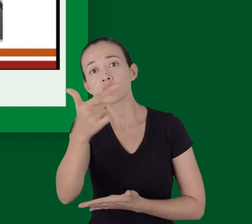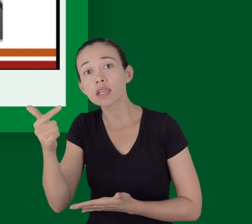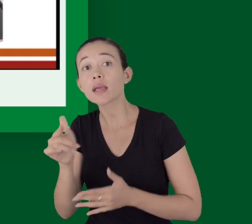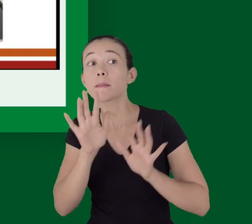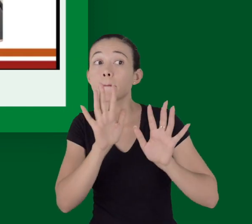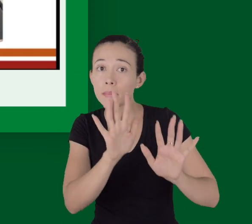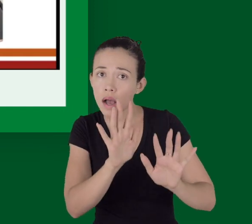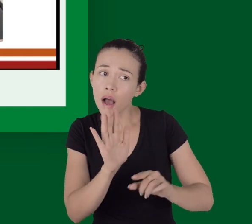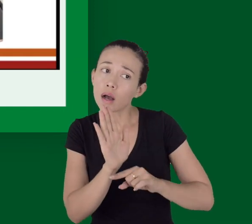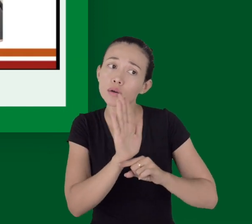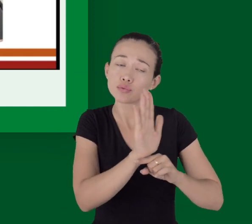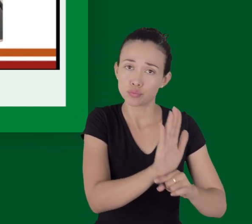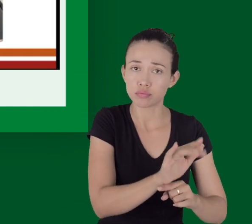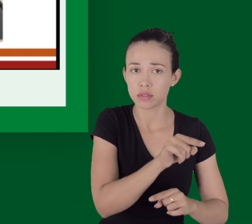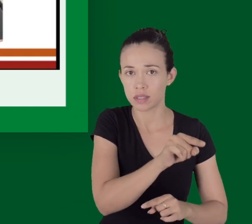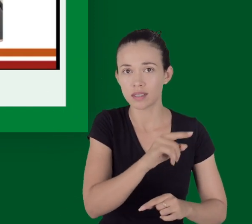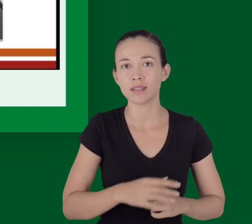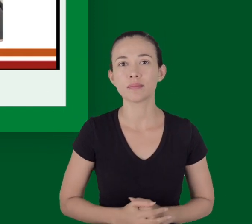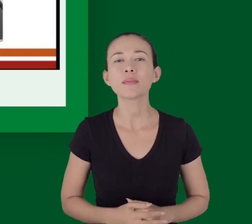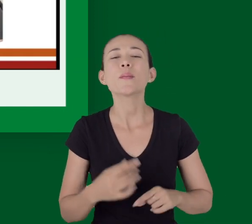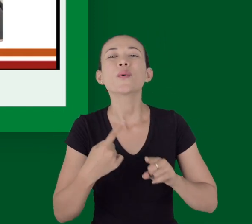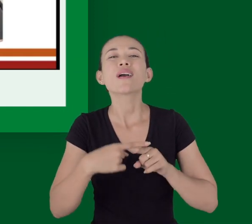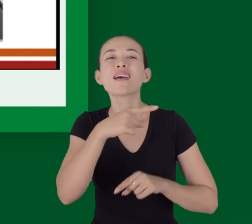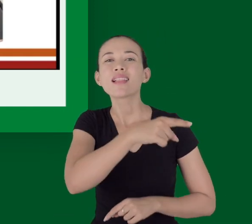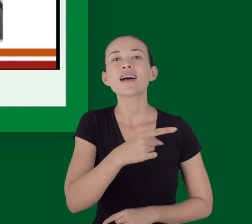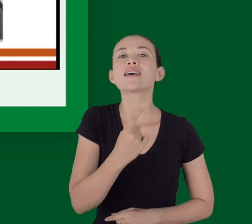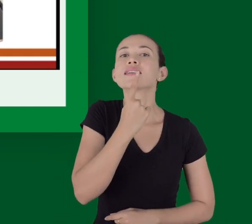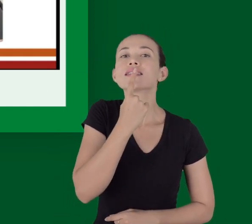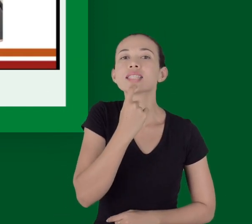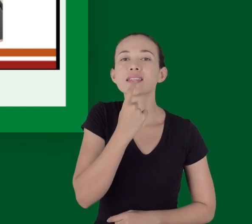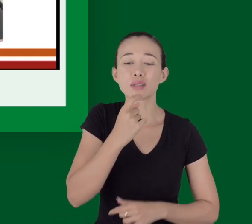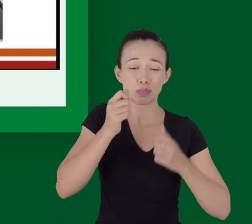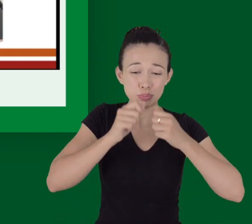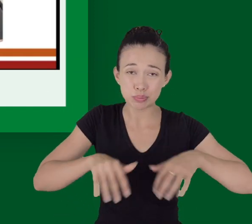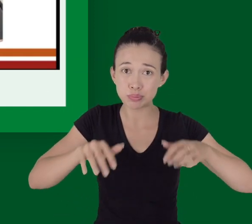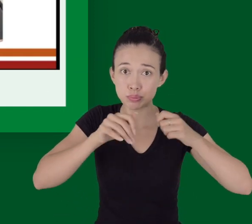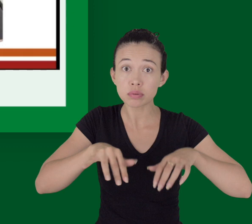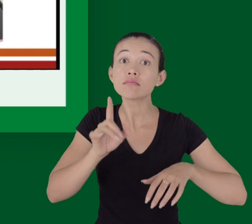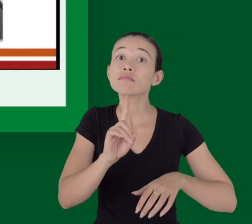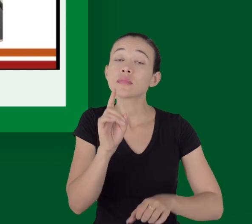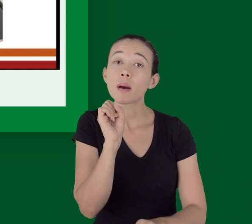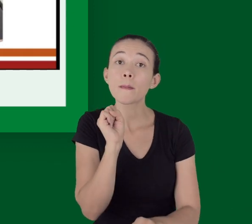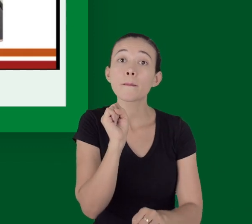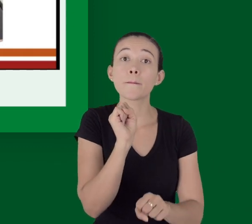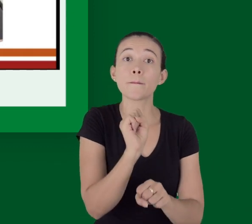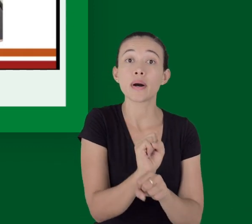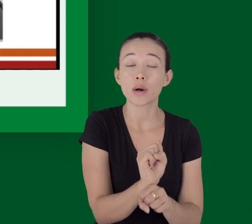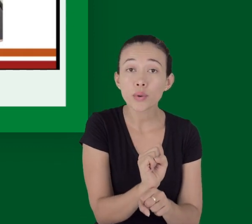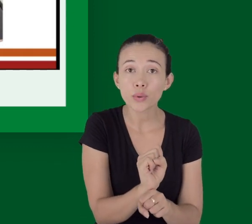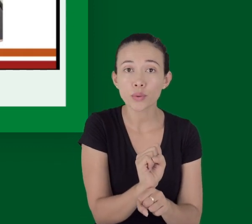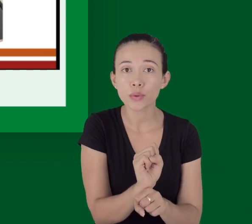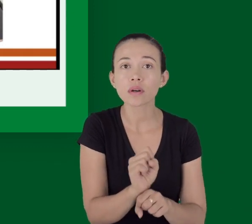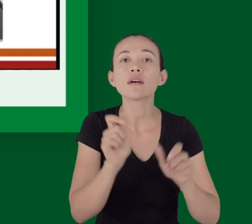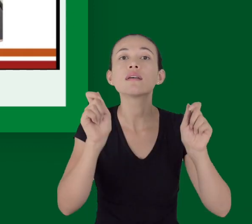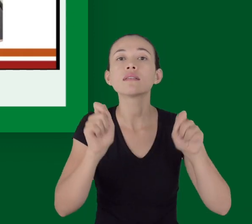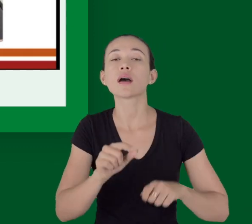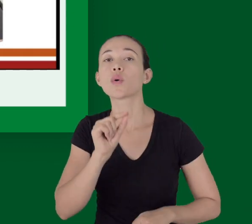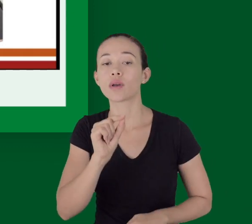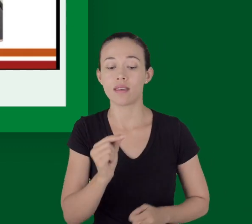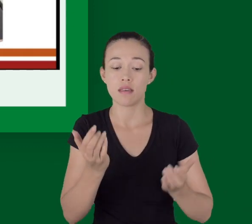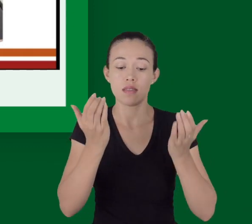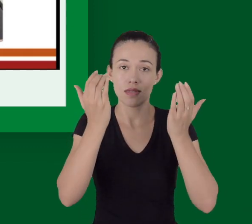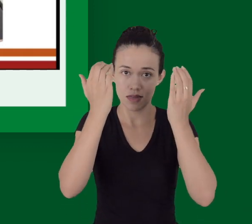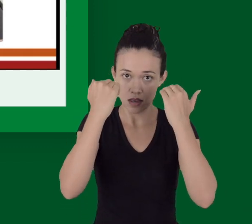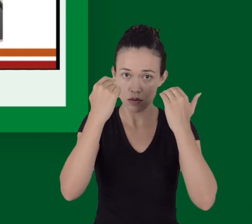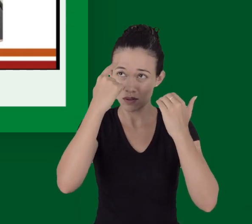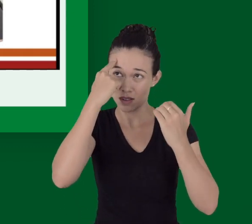esse sangramento, eu contenho esse sangramento, eu consigo manter esse leito vascular um pouco mais íntegro. Então, o volume